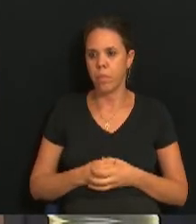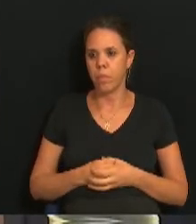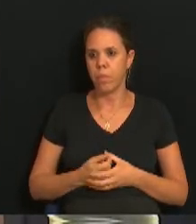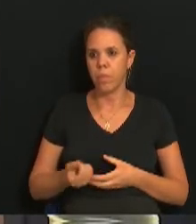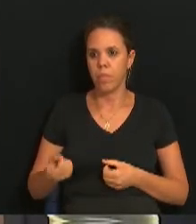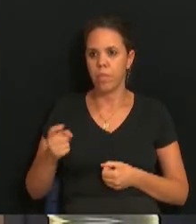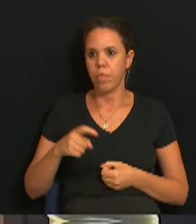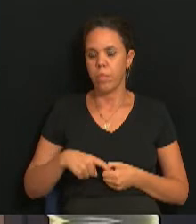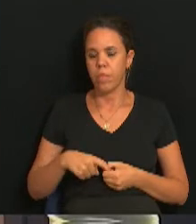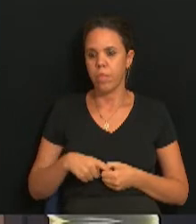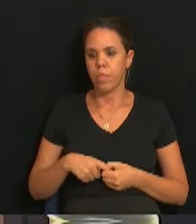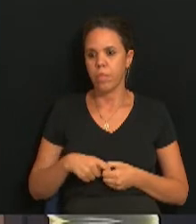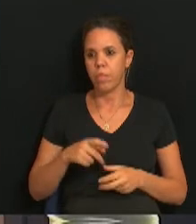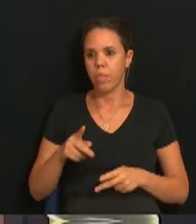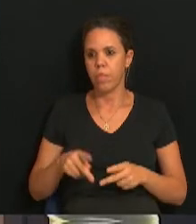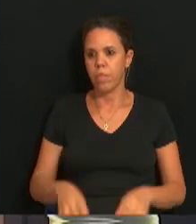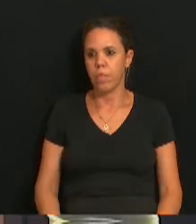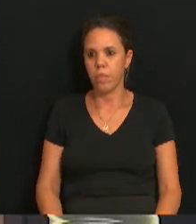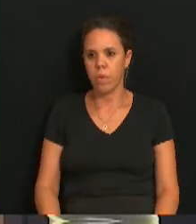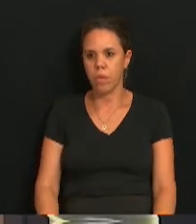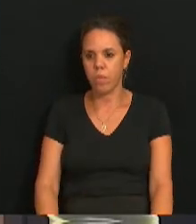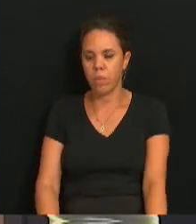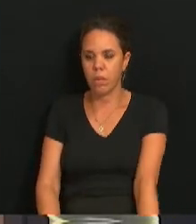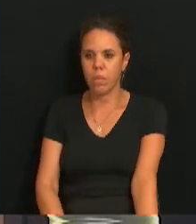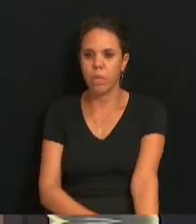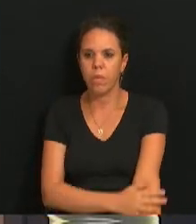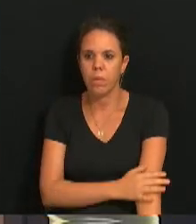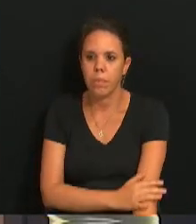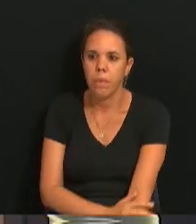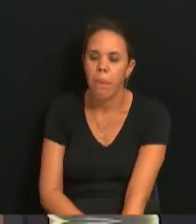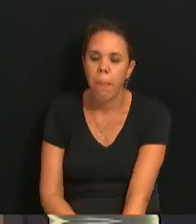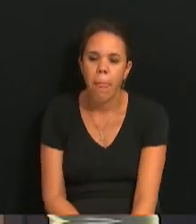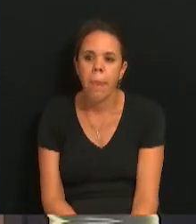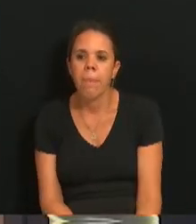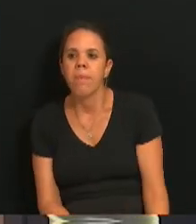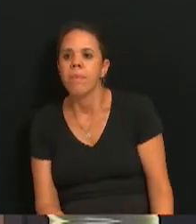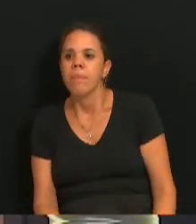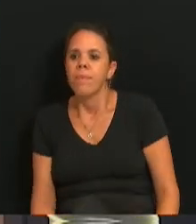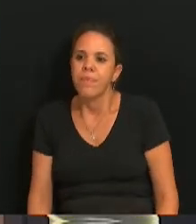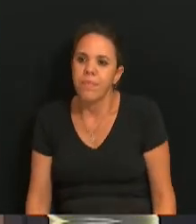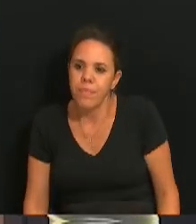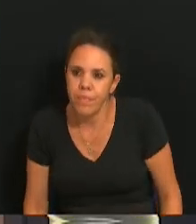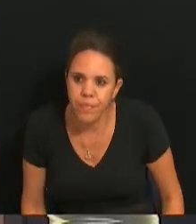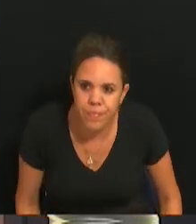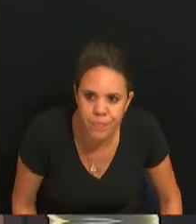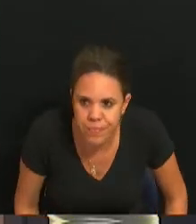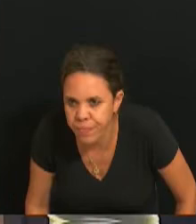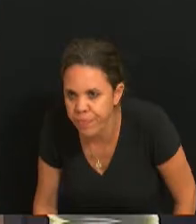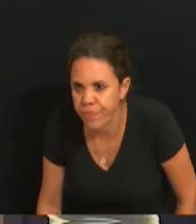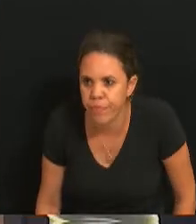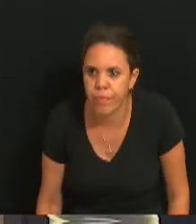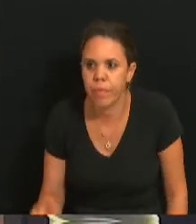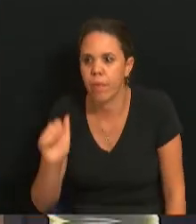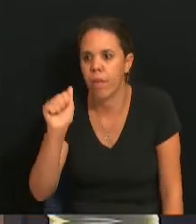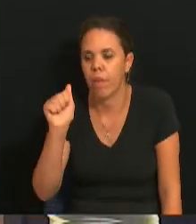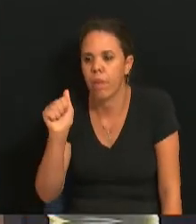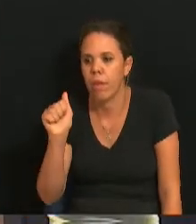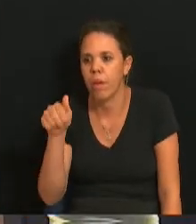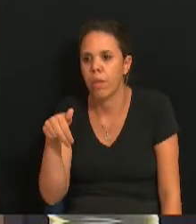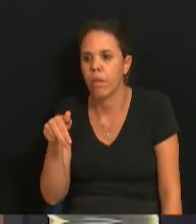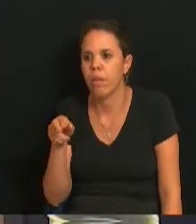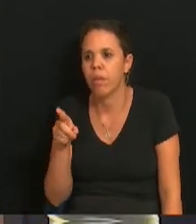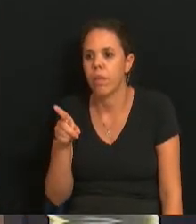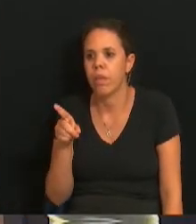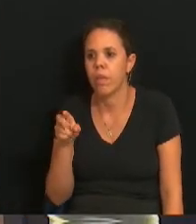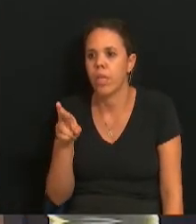para a sala e vou... pode ser Andréia Centurião falar, pode ser?